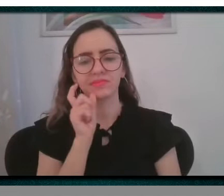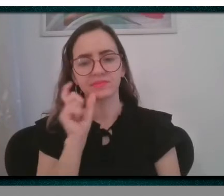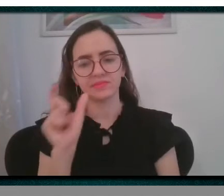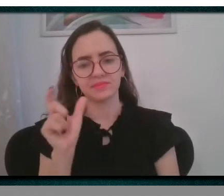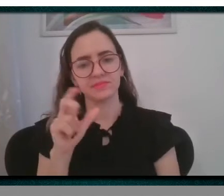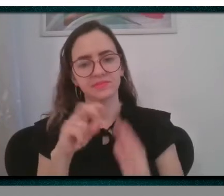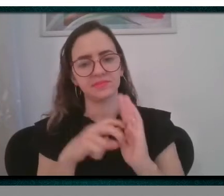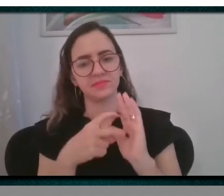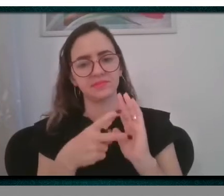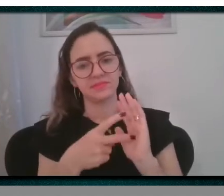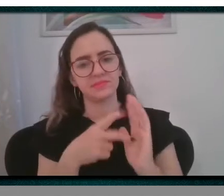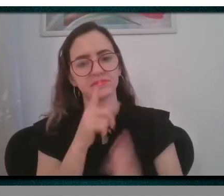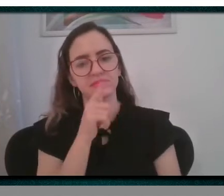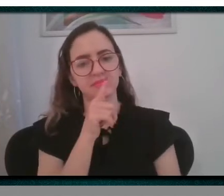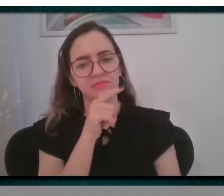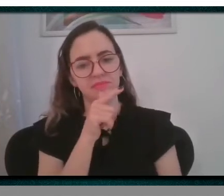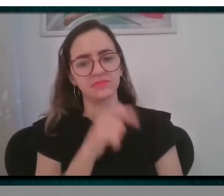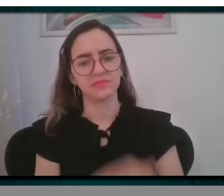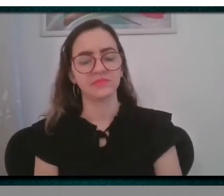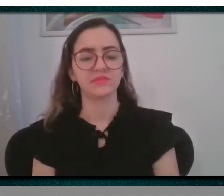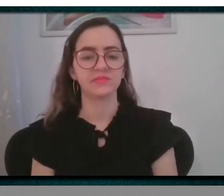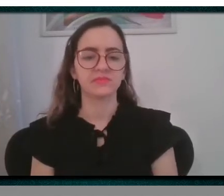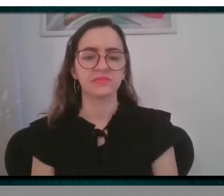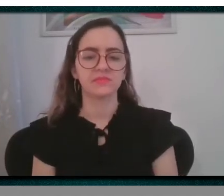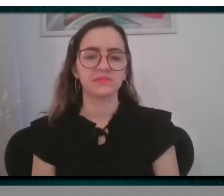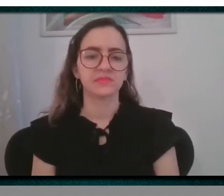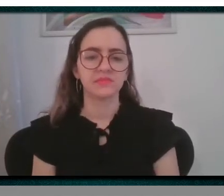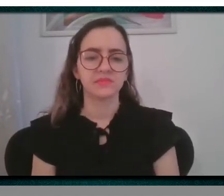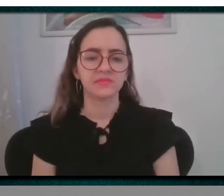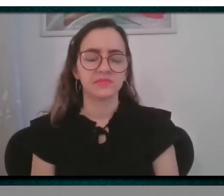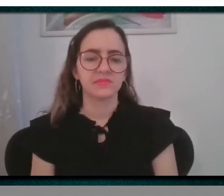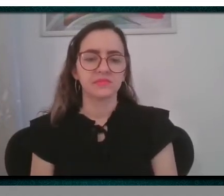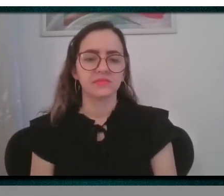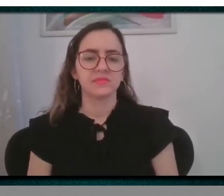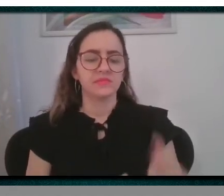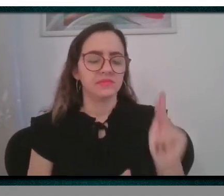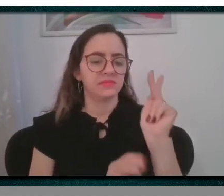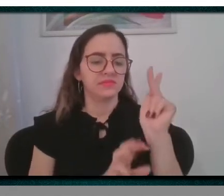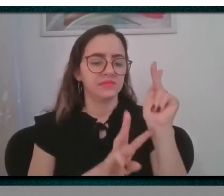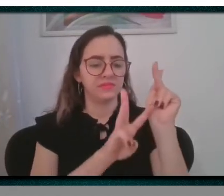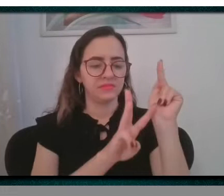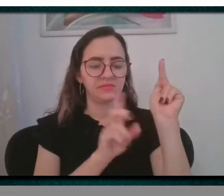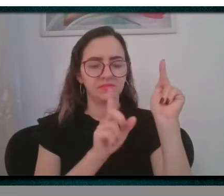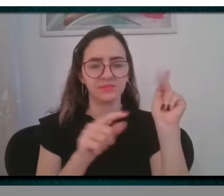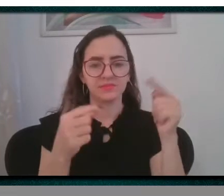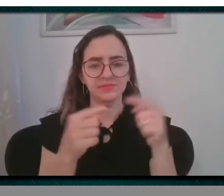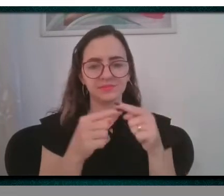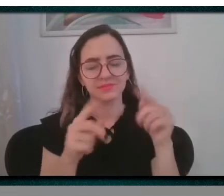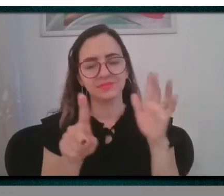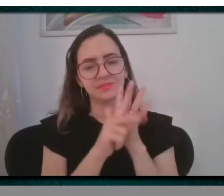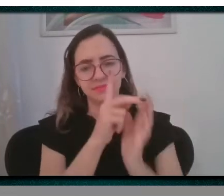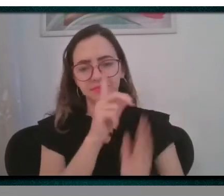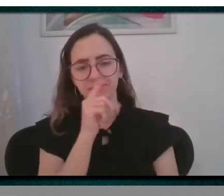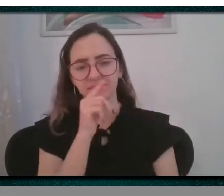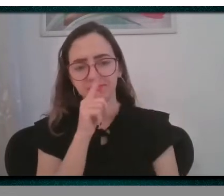água. Então, tecnicamente, isso aqui é a constante da água. E a constante da água é somente